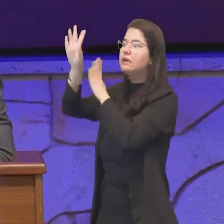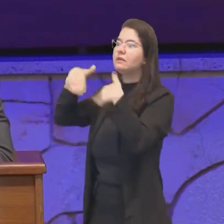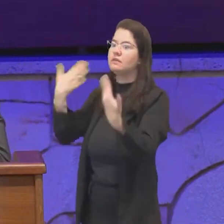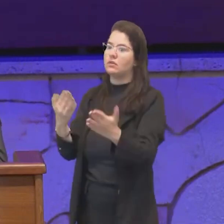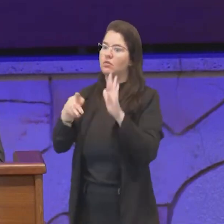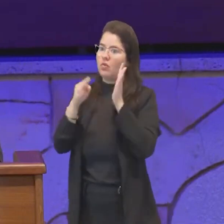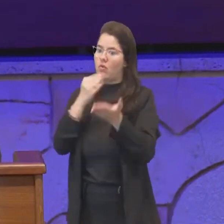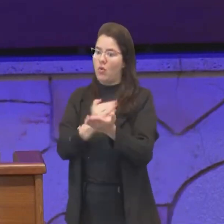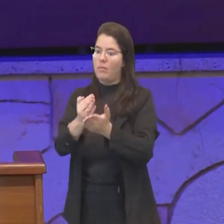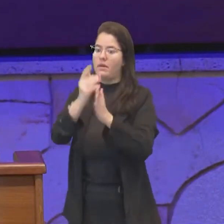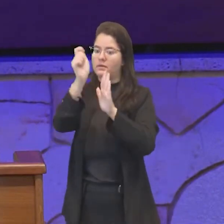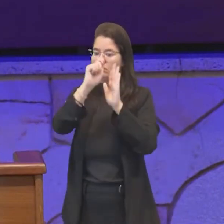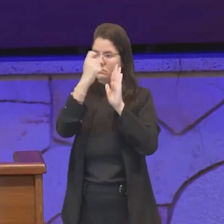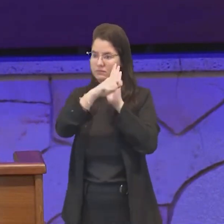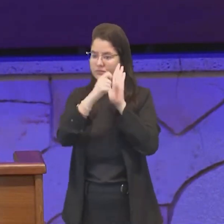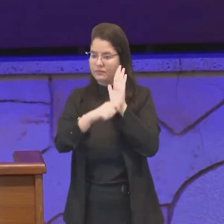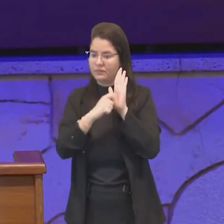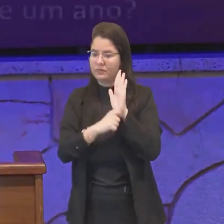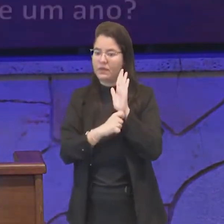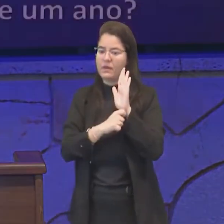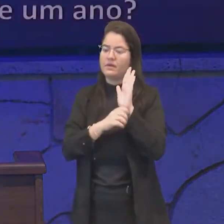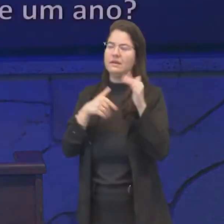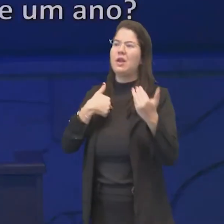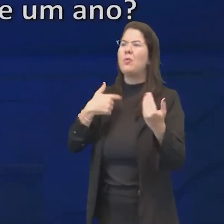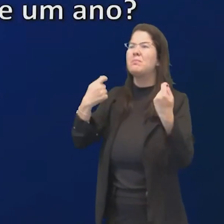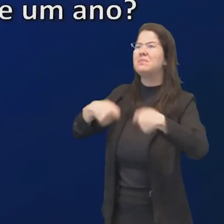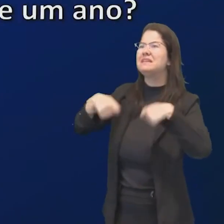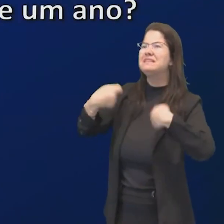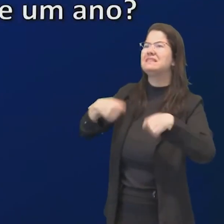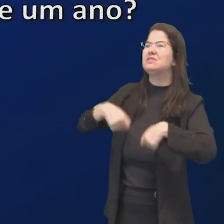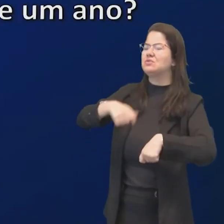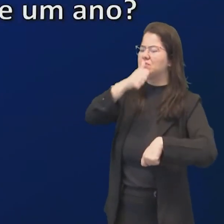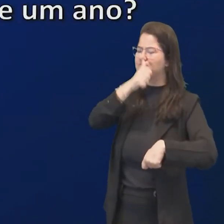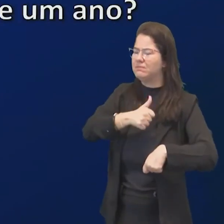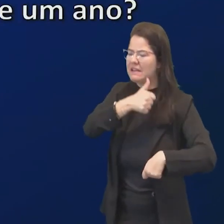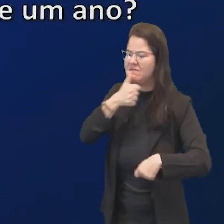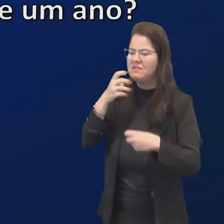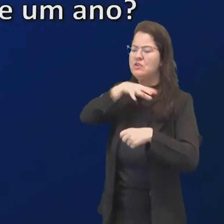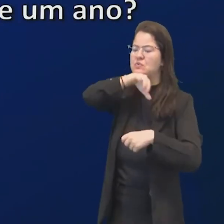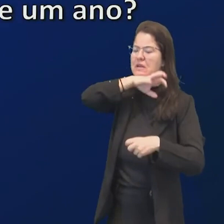6, virei perante ele com holocaustos, com bezerros de 1 ano.